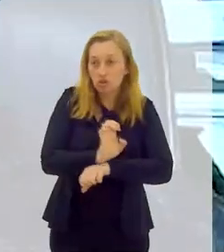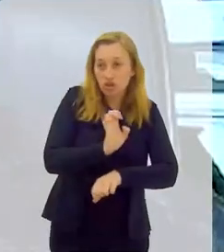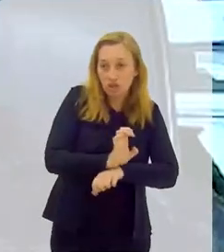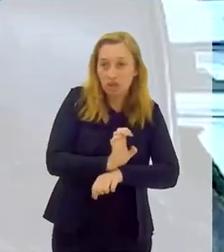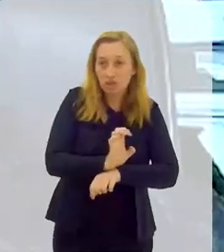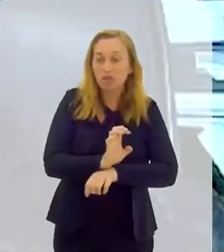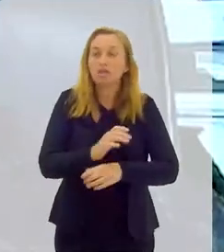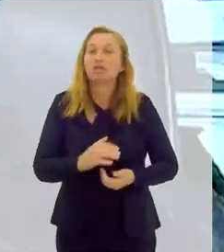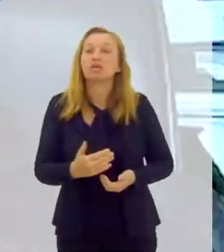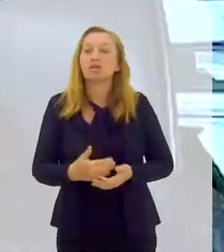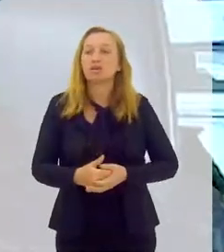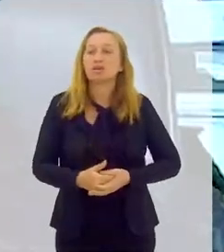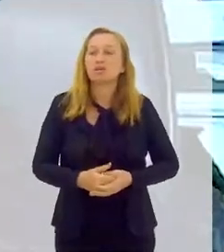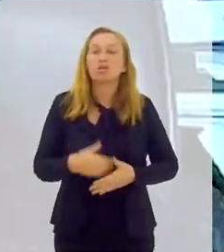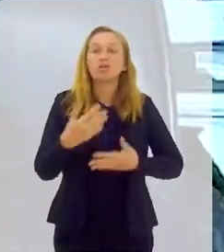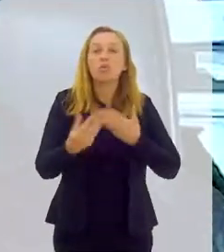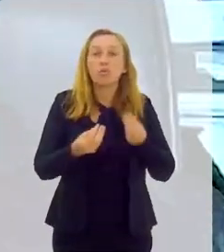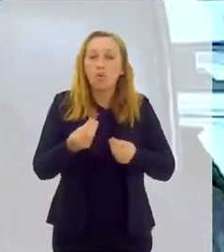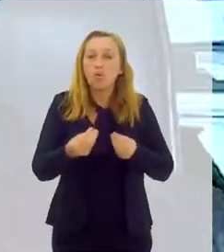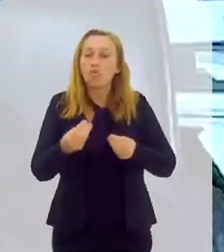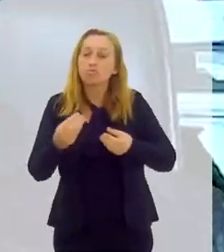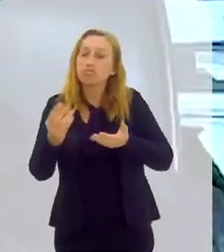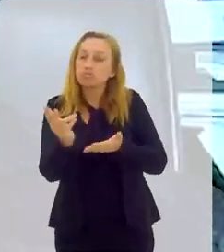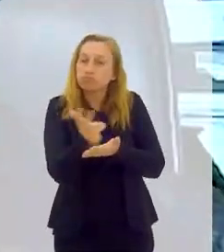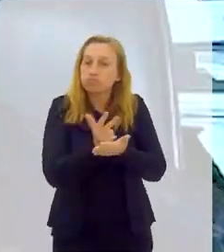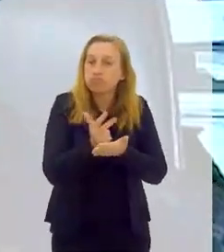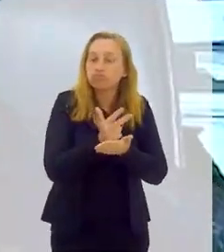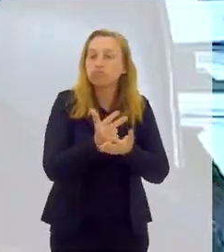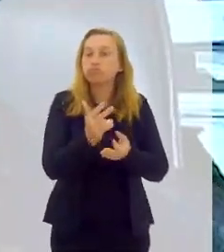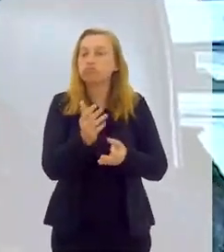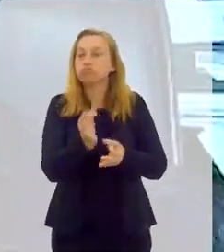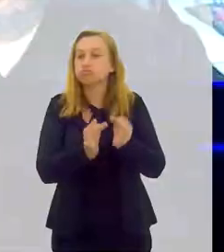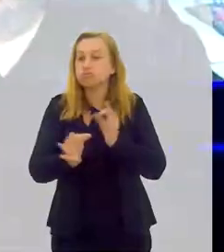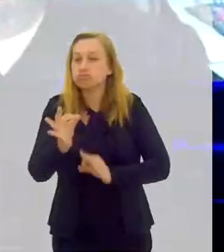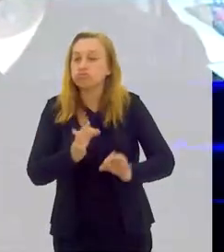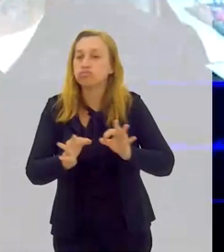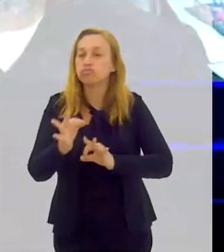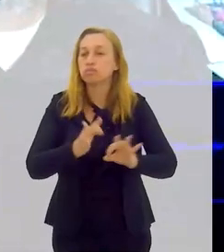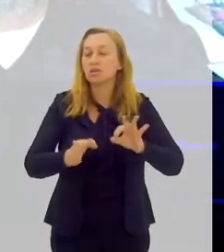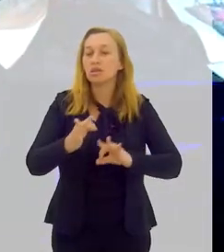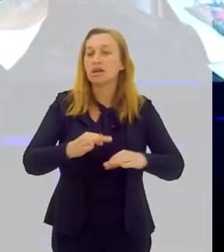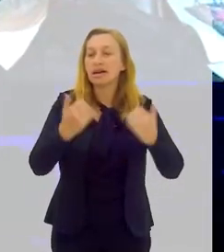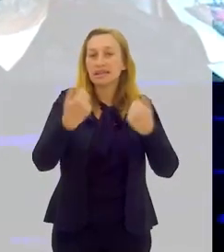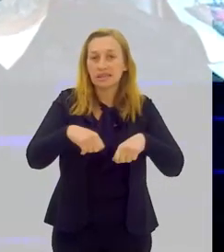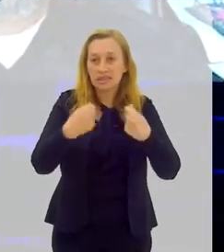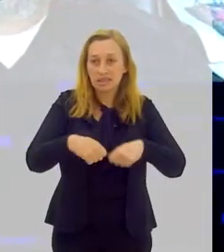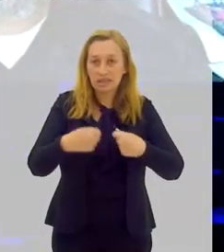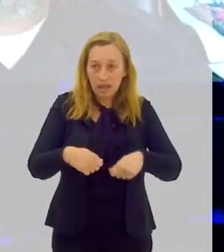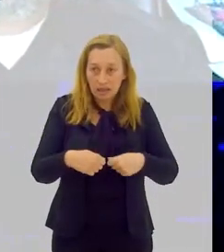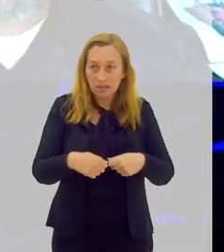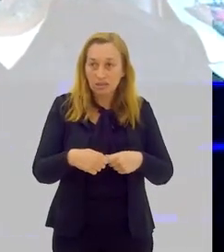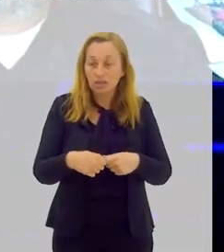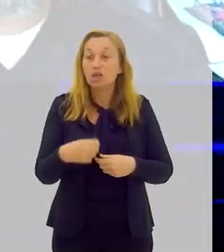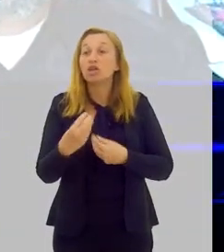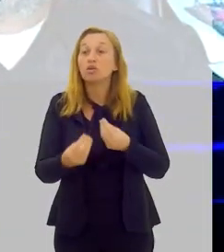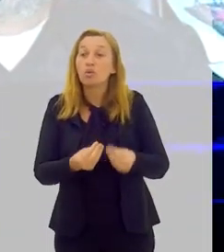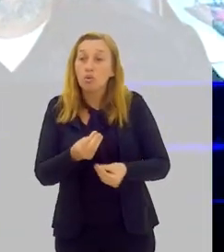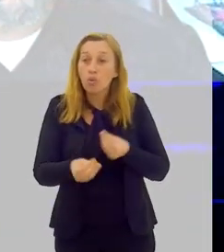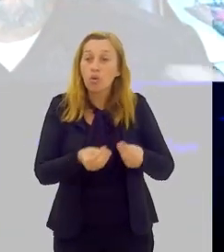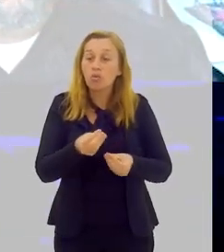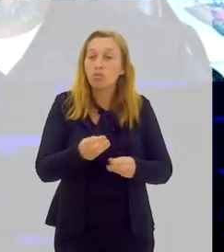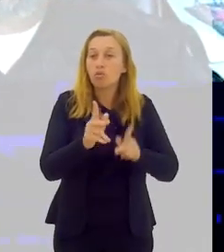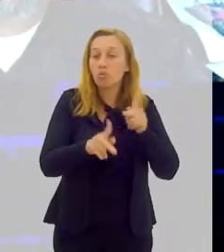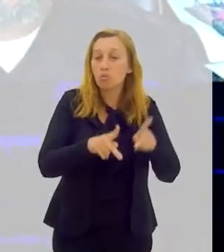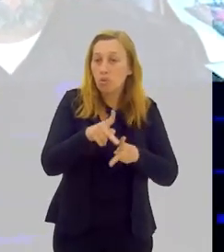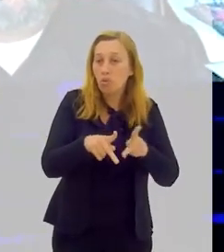a gente tem todo o levantamento, o mapeamento, toda uma interação das necessidades que a gente tem da nossa região. E como tal, a